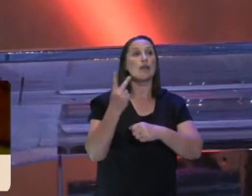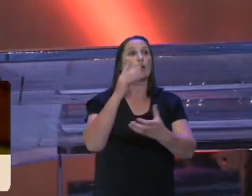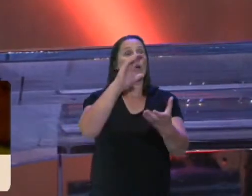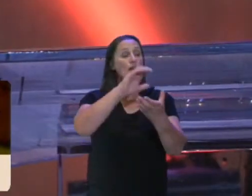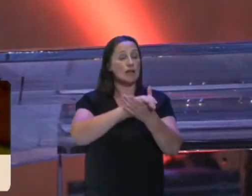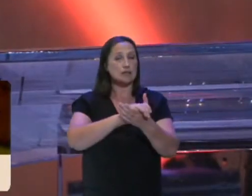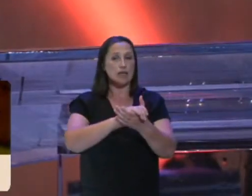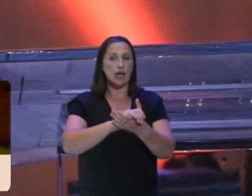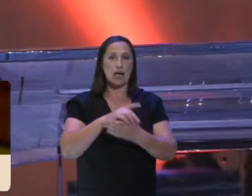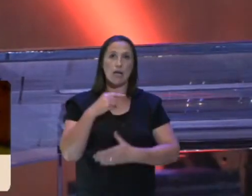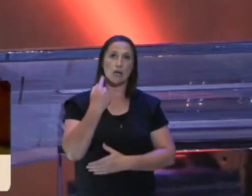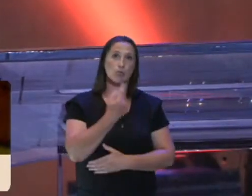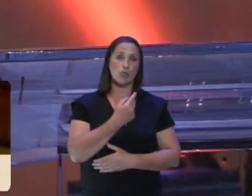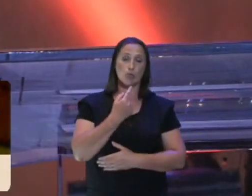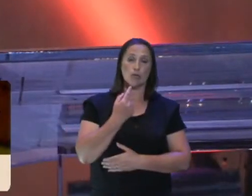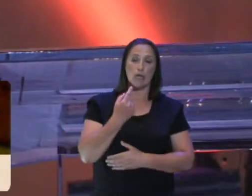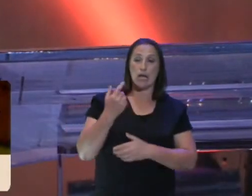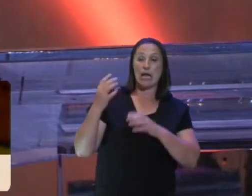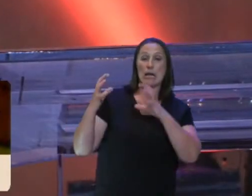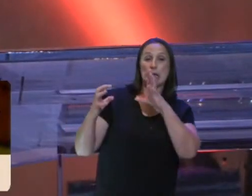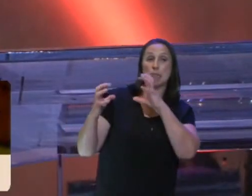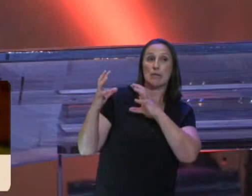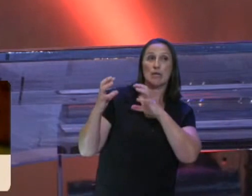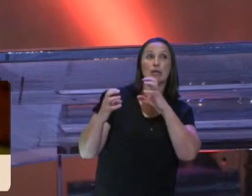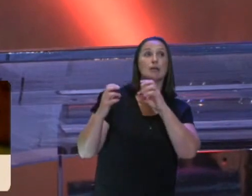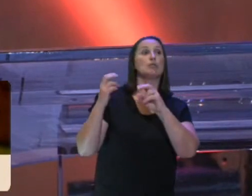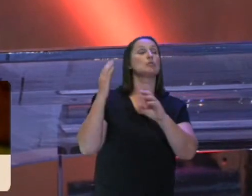gente brigou por causa de um pano de prato.